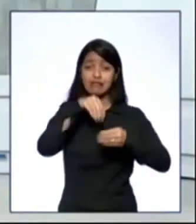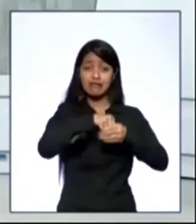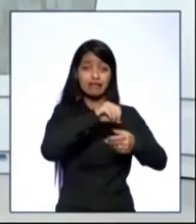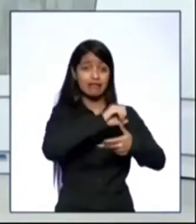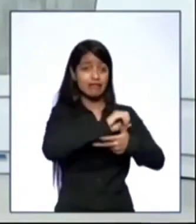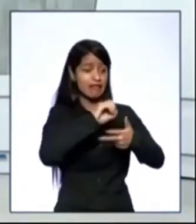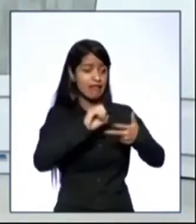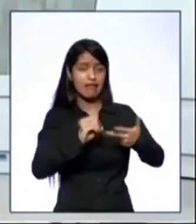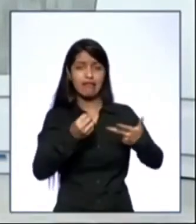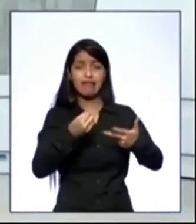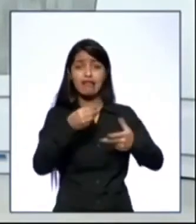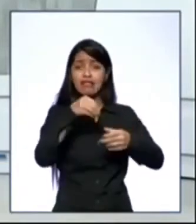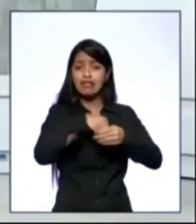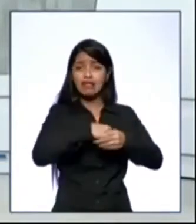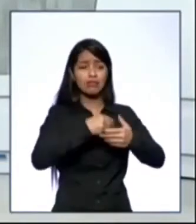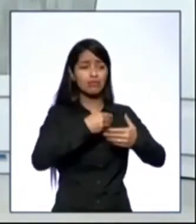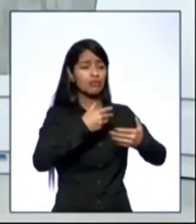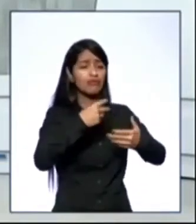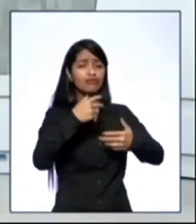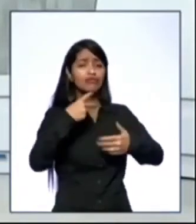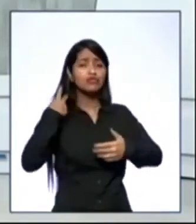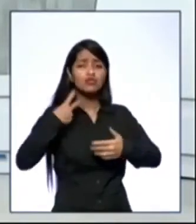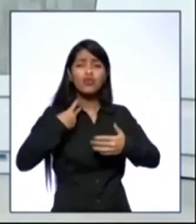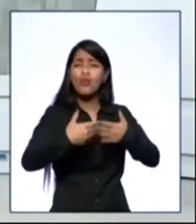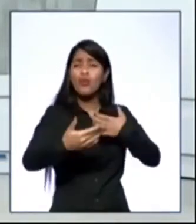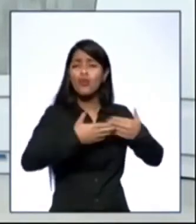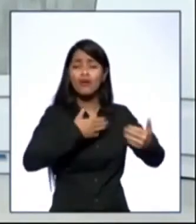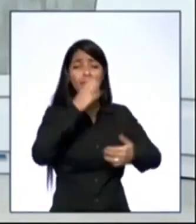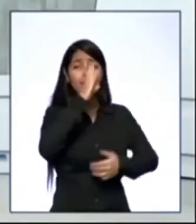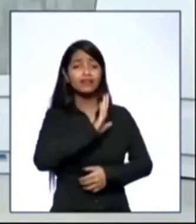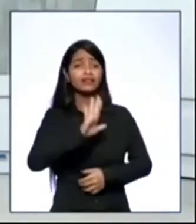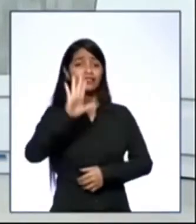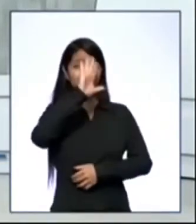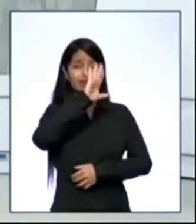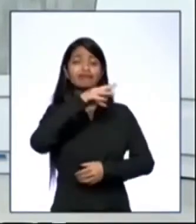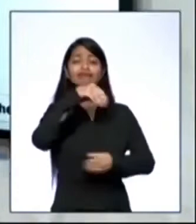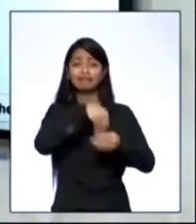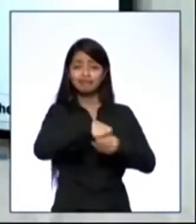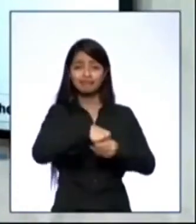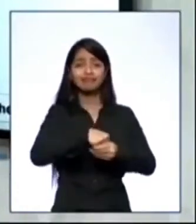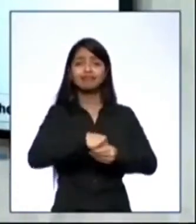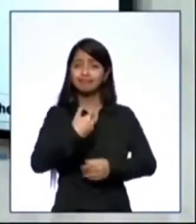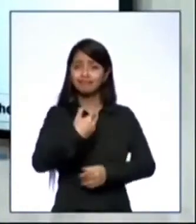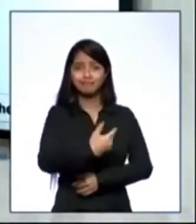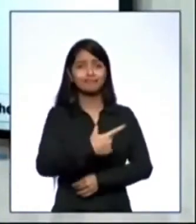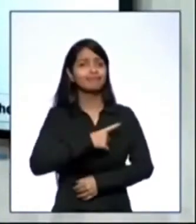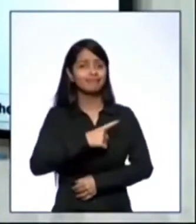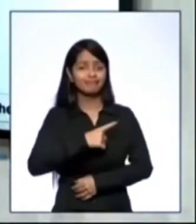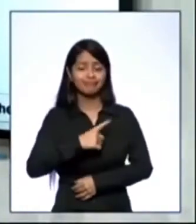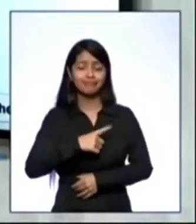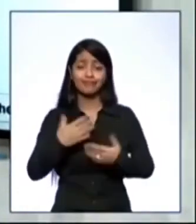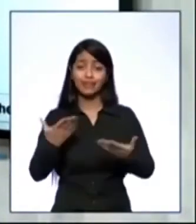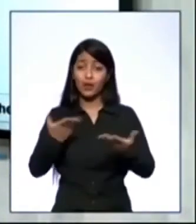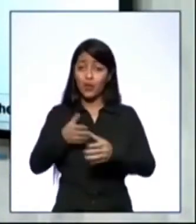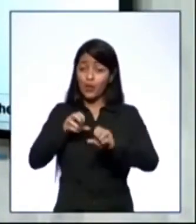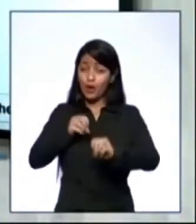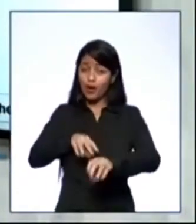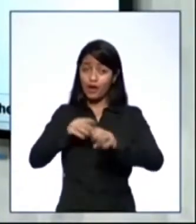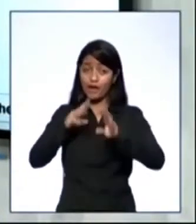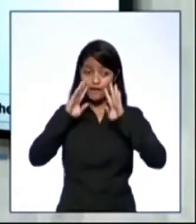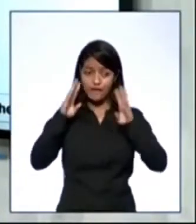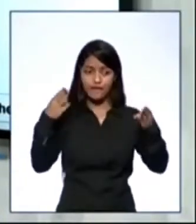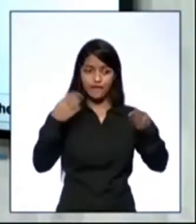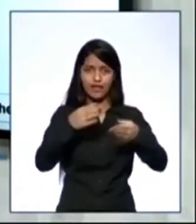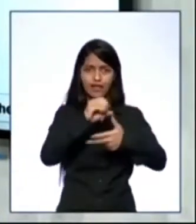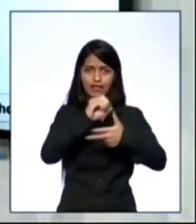em qualquer vestibular de história do Brasil. Então, o que eu vou te passar aqui, e mano, a nossa aula é de Enem, a gente pensa em Enem, a